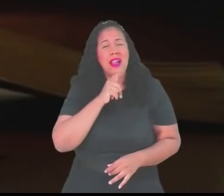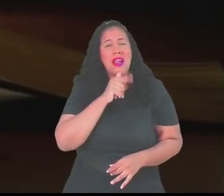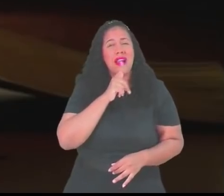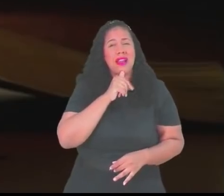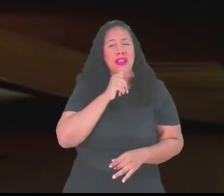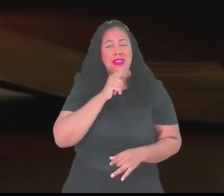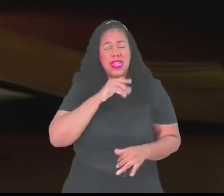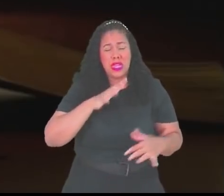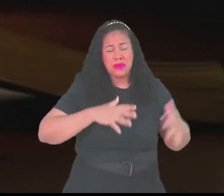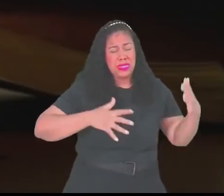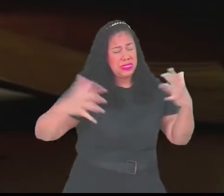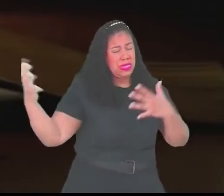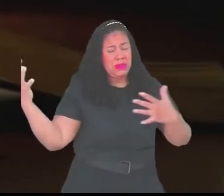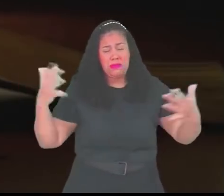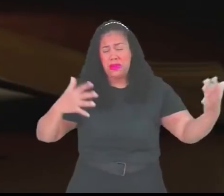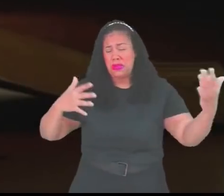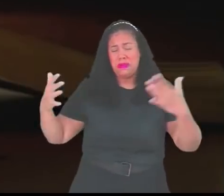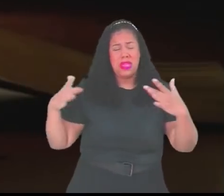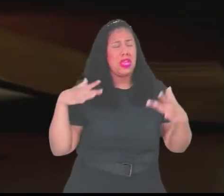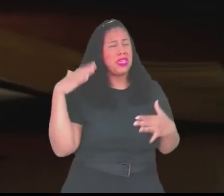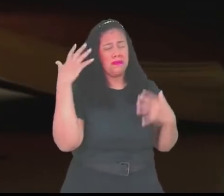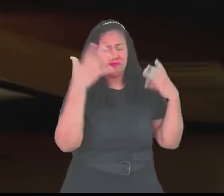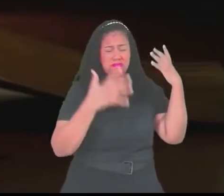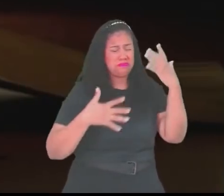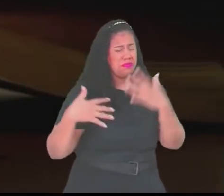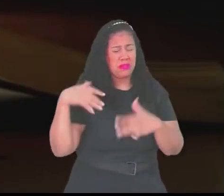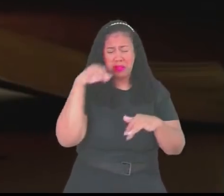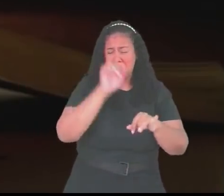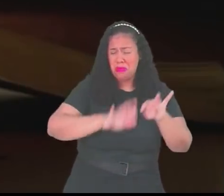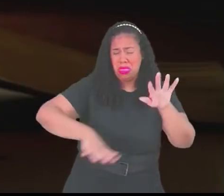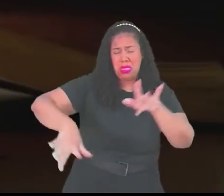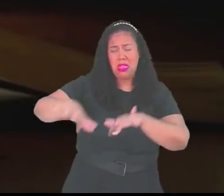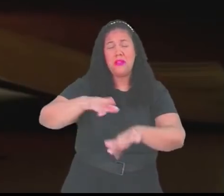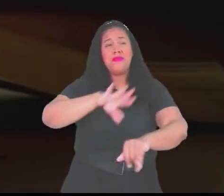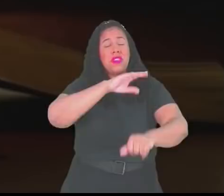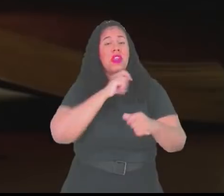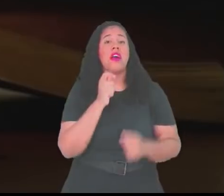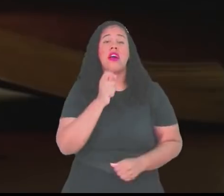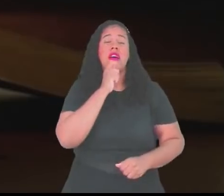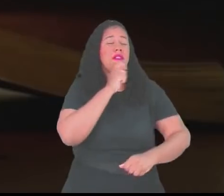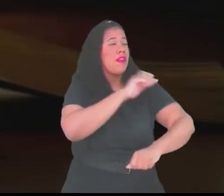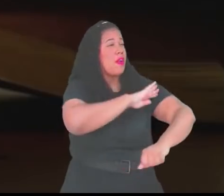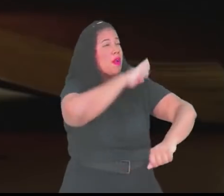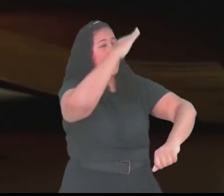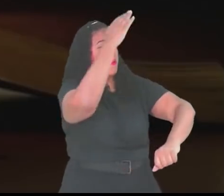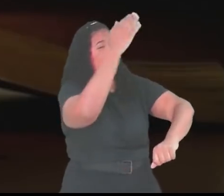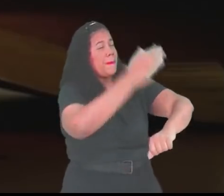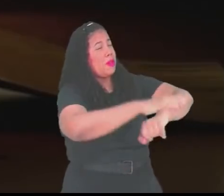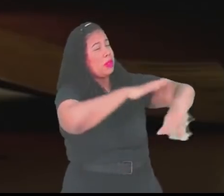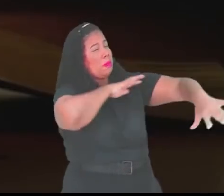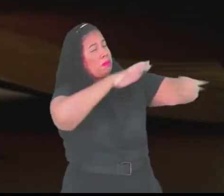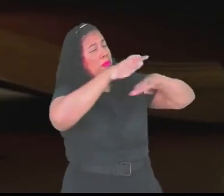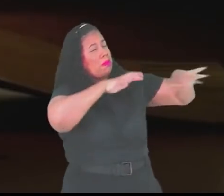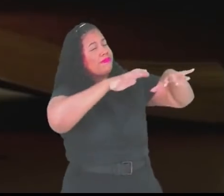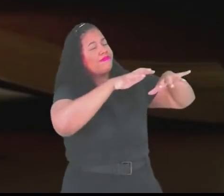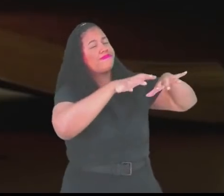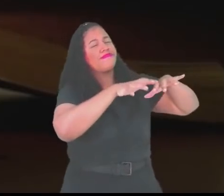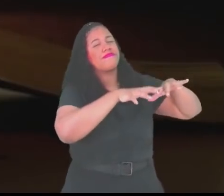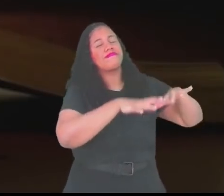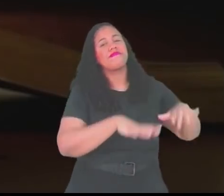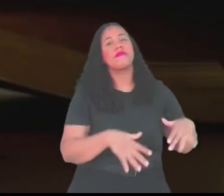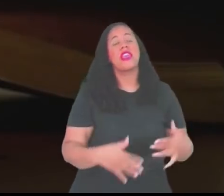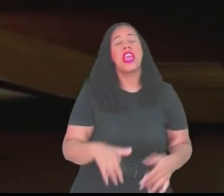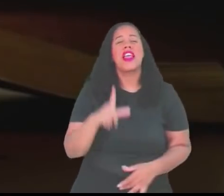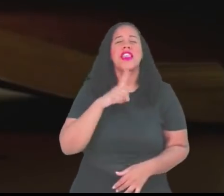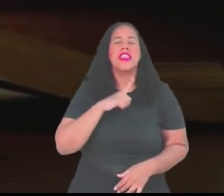se perturbem, ainda que os montes se abalem pela sua braveza. Há